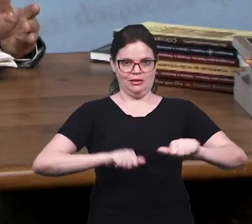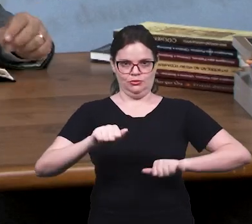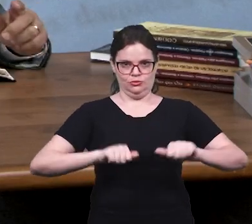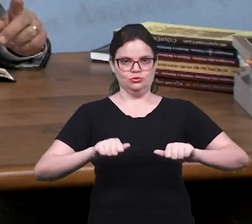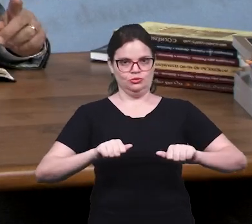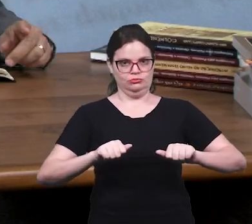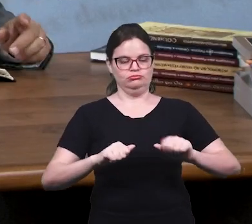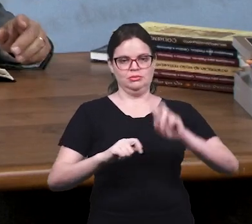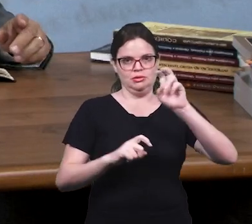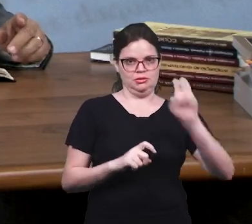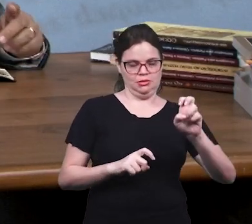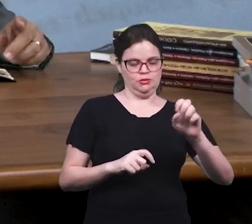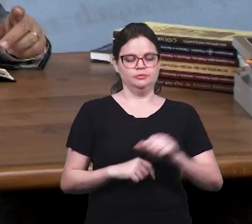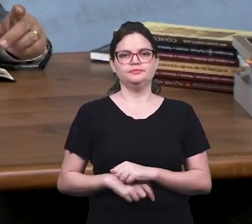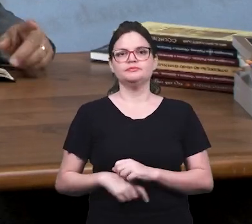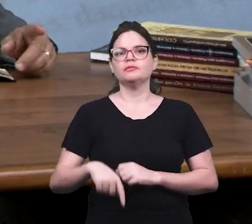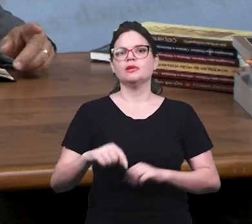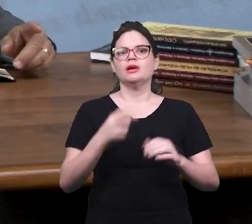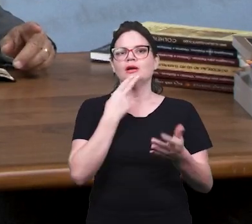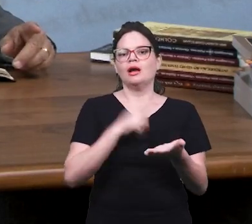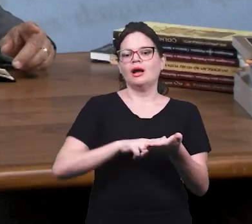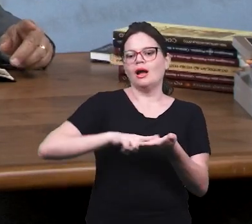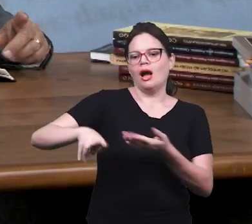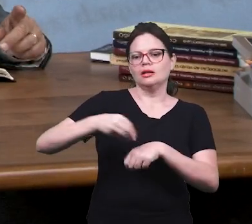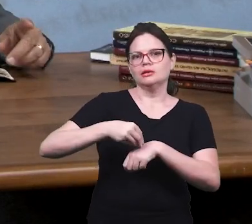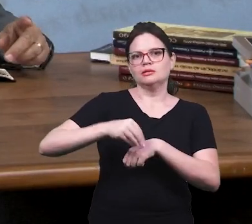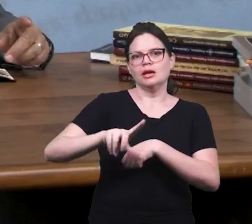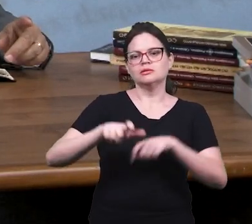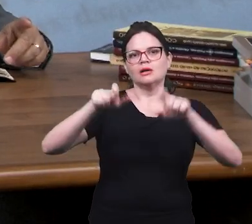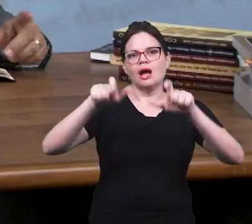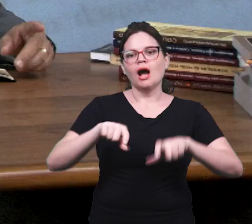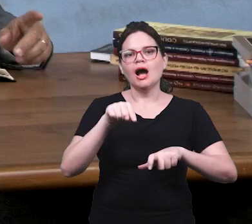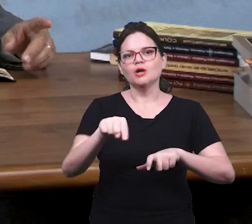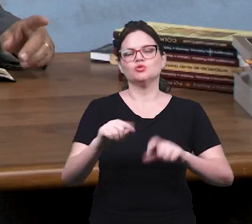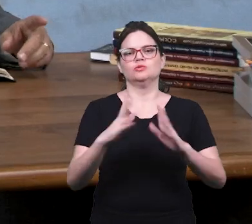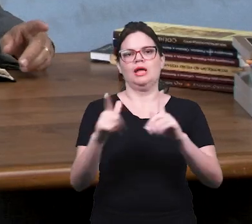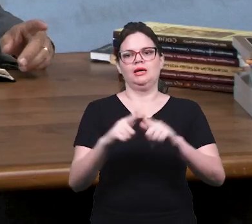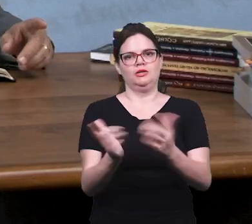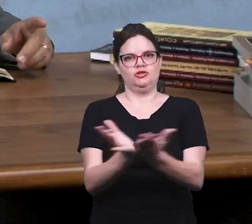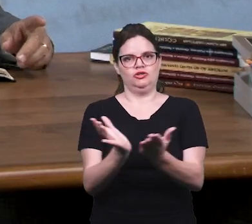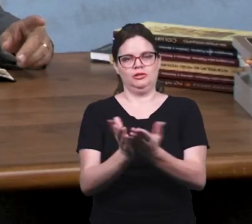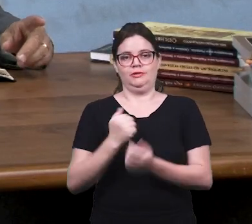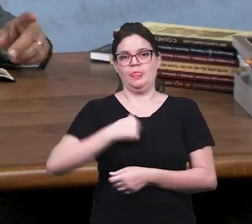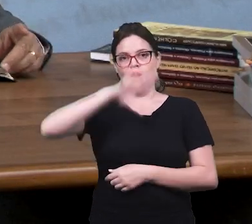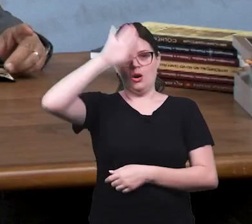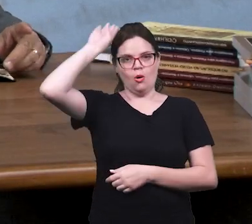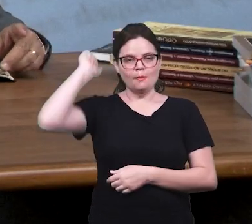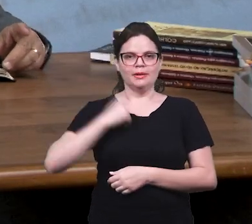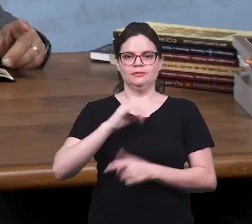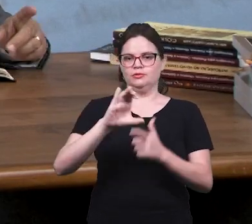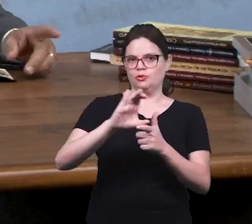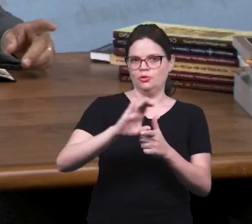Apóstolos, epístolas da Igreja Cristã, Romanos, 1 e 2 Coríntios,